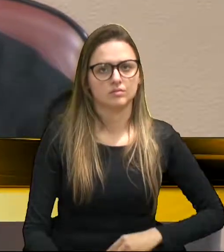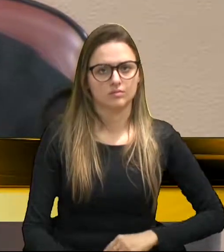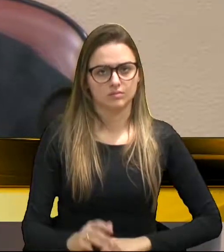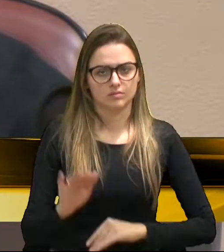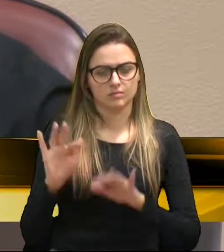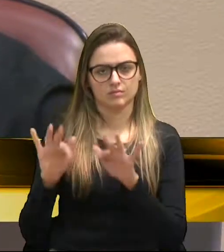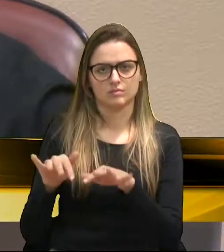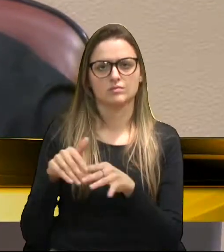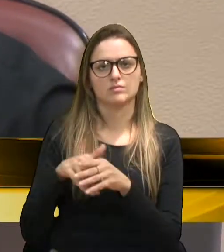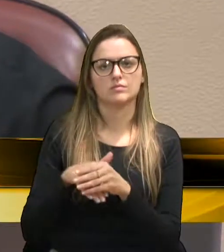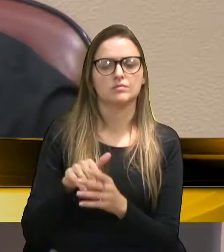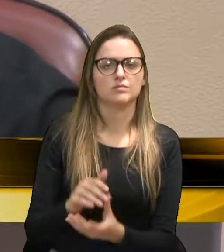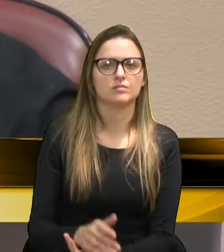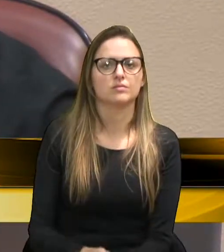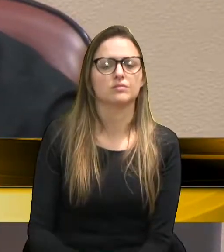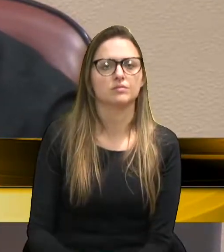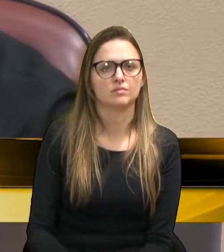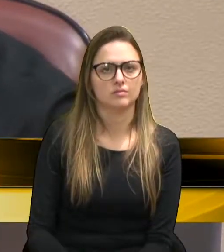Encerrada a votação.